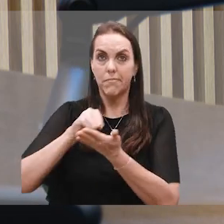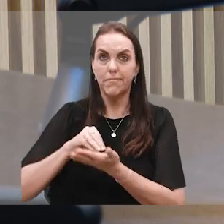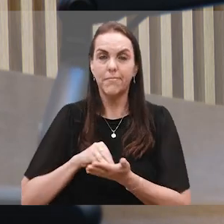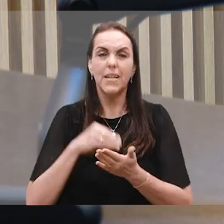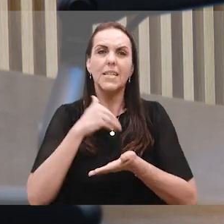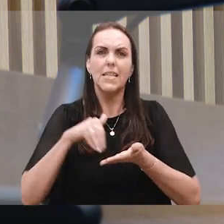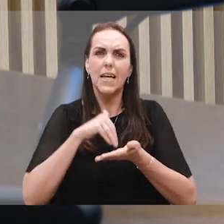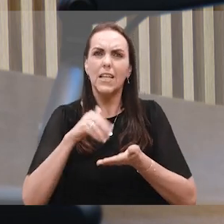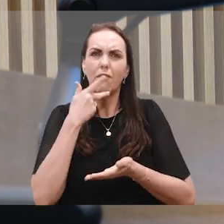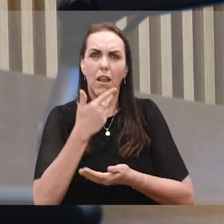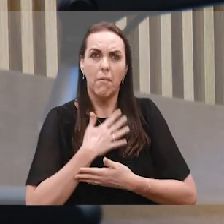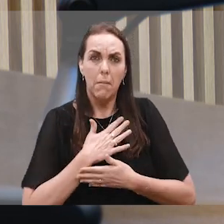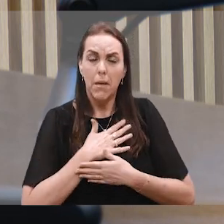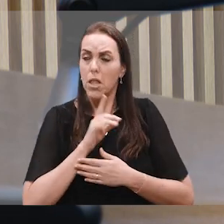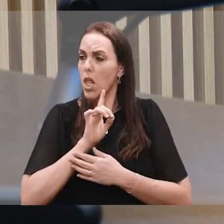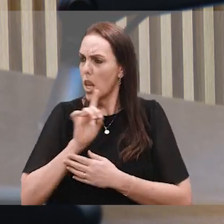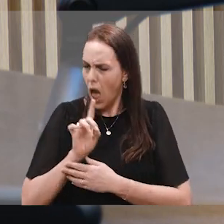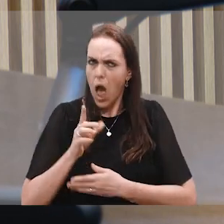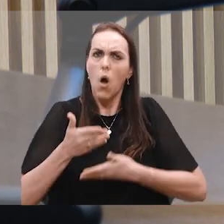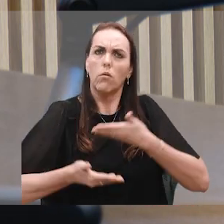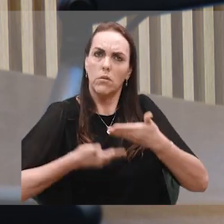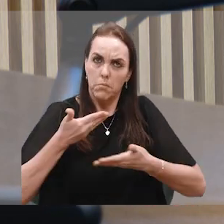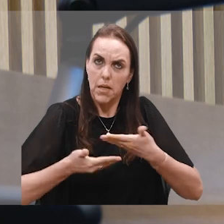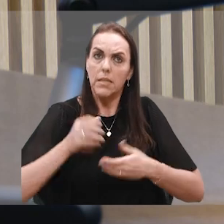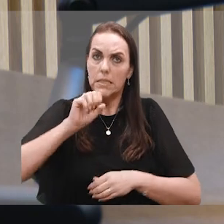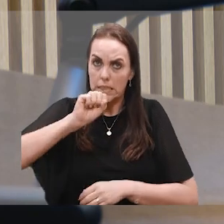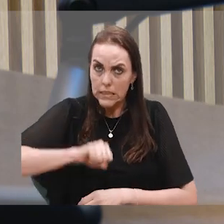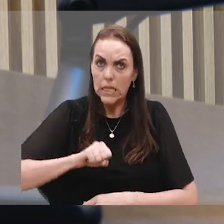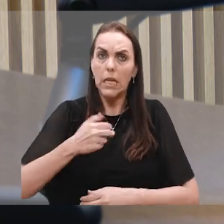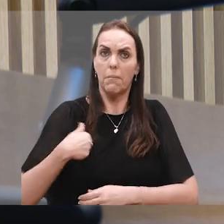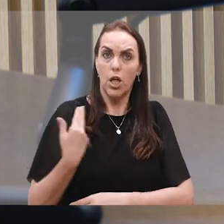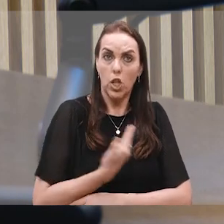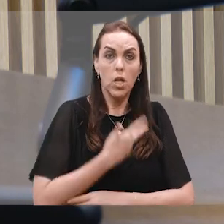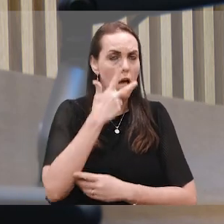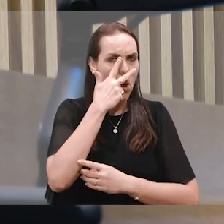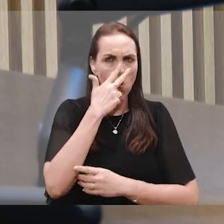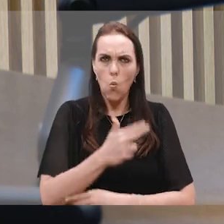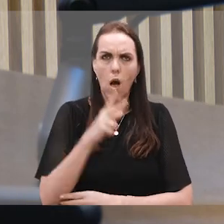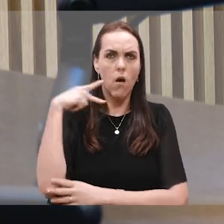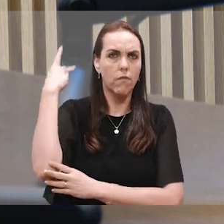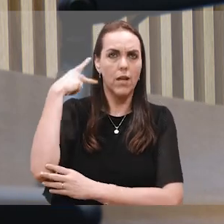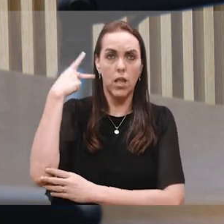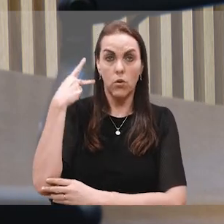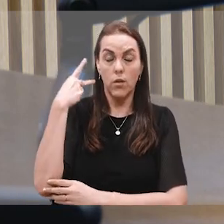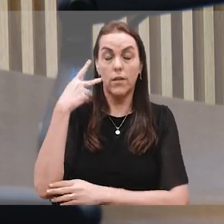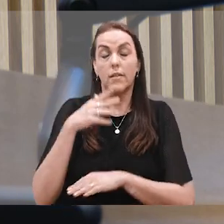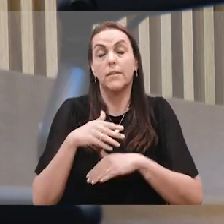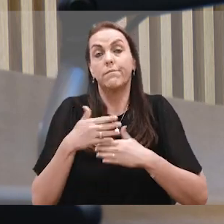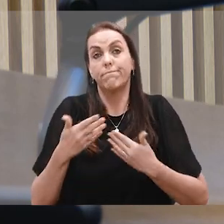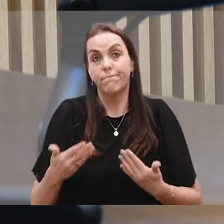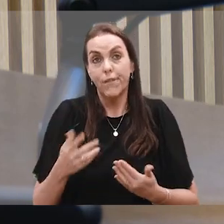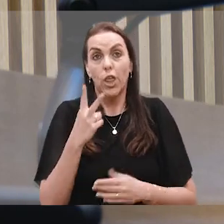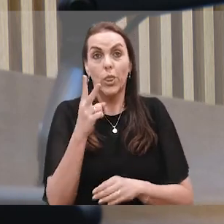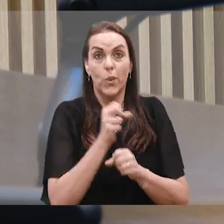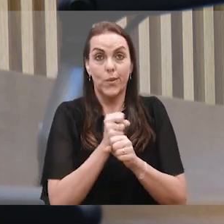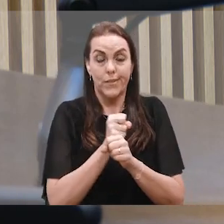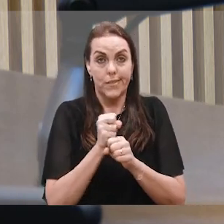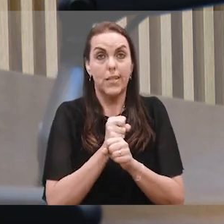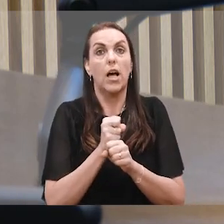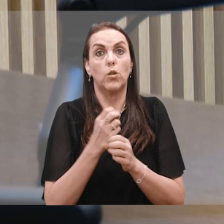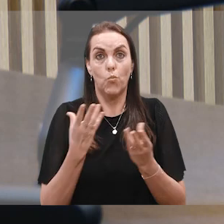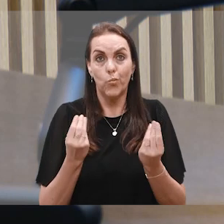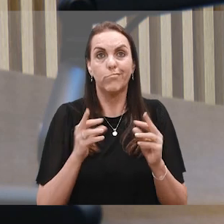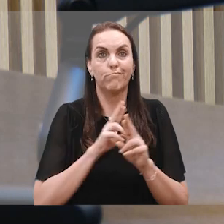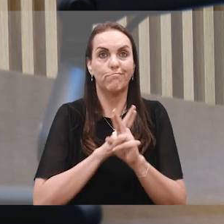próprios secretários diziam: "Não, nós vamos te atender para nós, como se tu fosse uma vereadora". Então foi 2 anos,